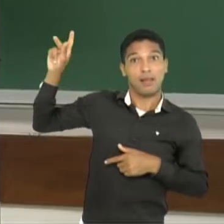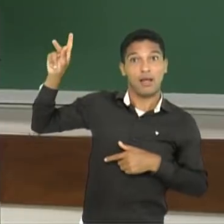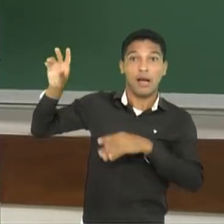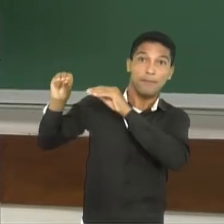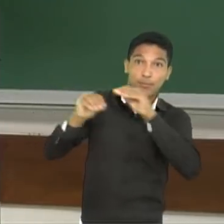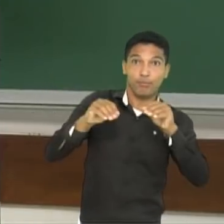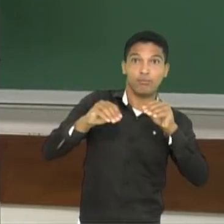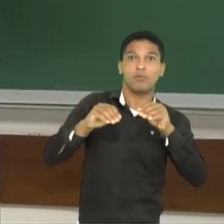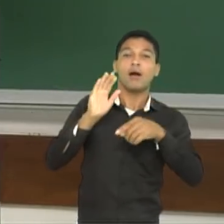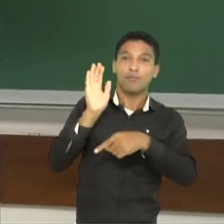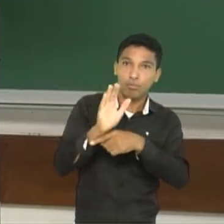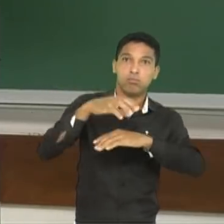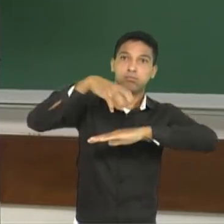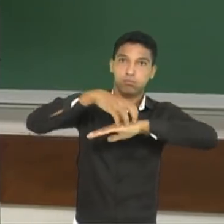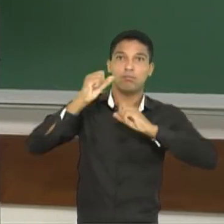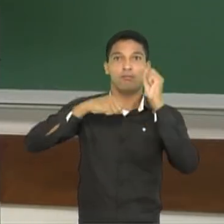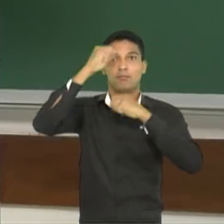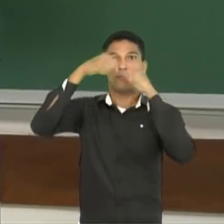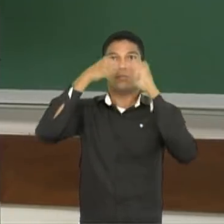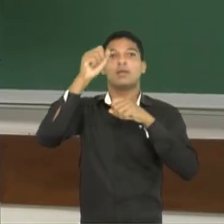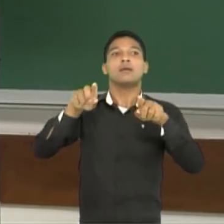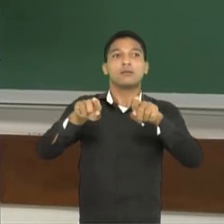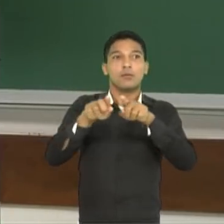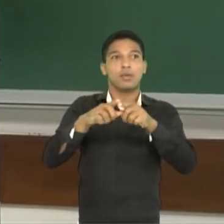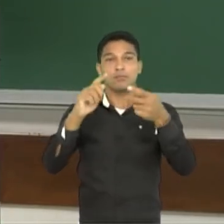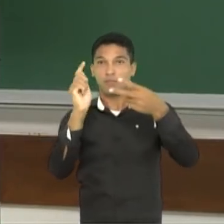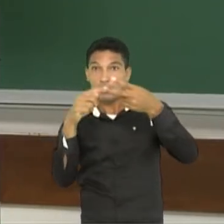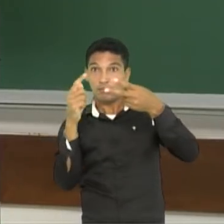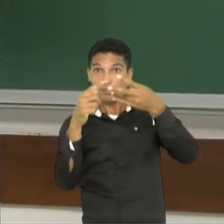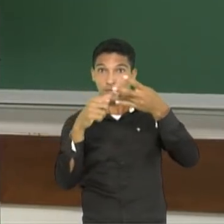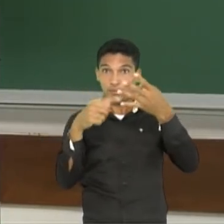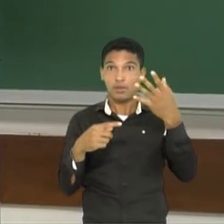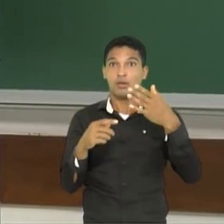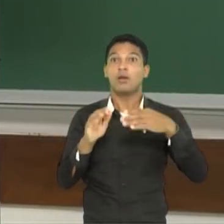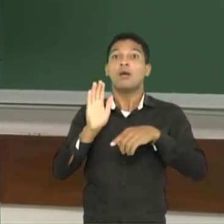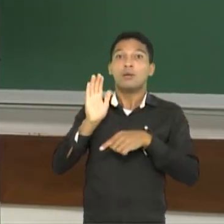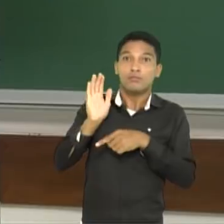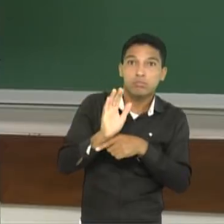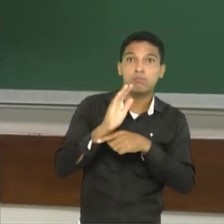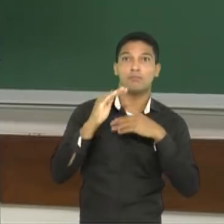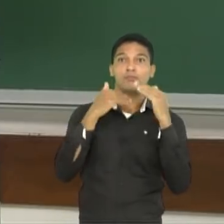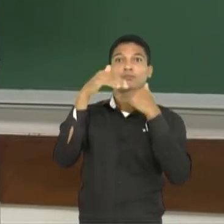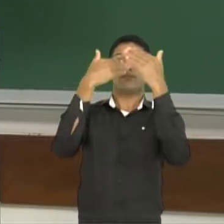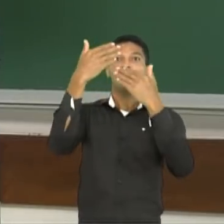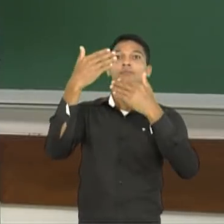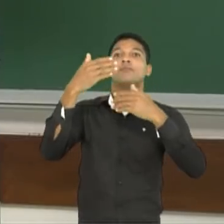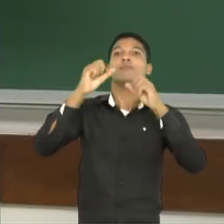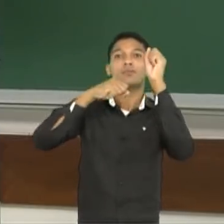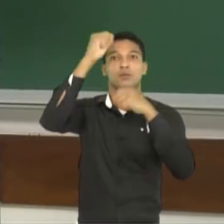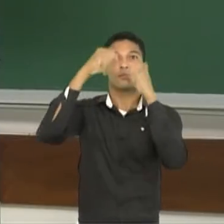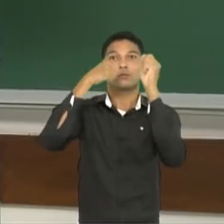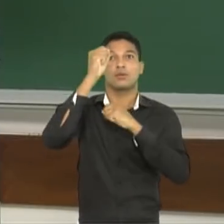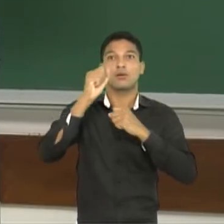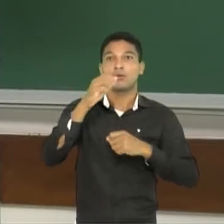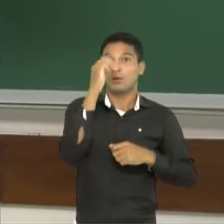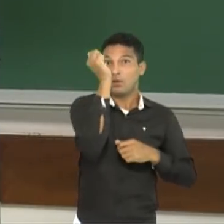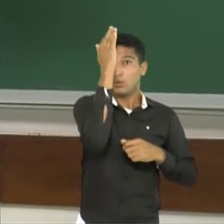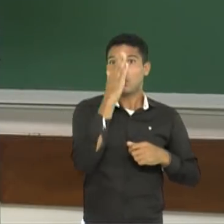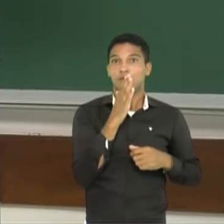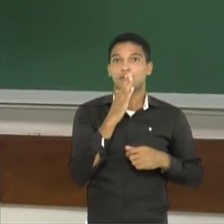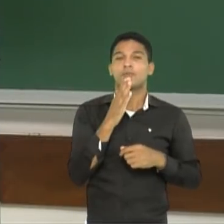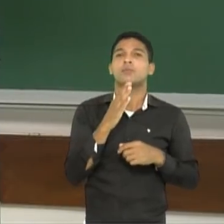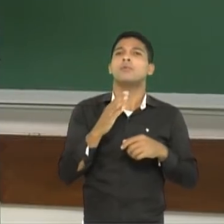que eram desenvolvidas contribuíram para o início desse desenvolvimento industrial. Além disso, né, nós vamos ter o quê? Todo